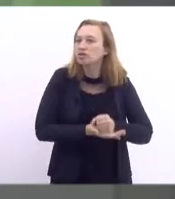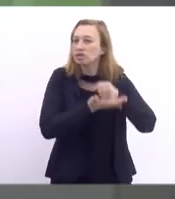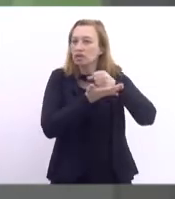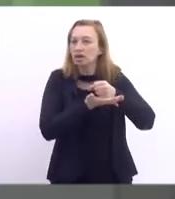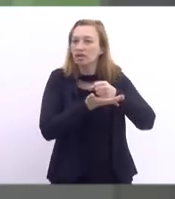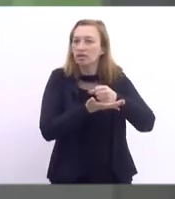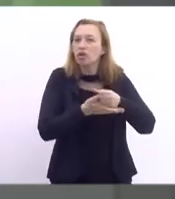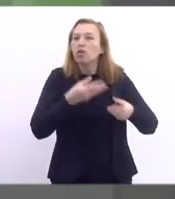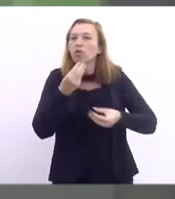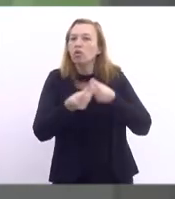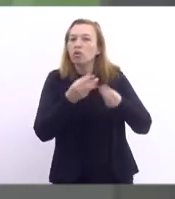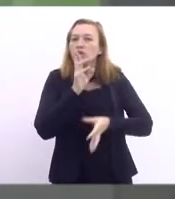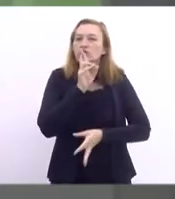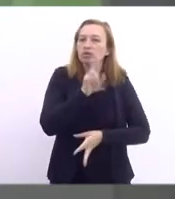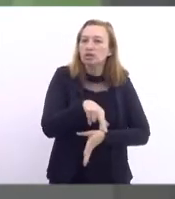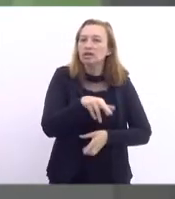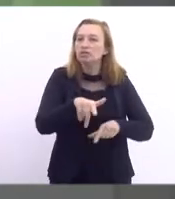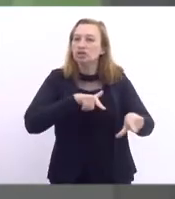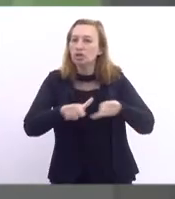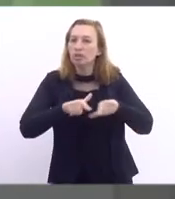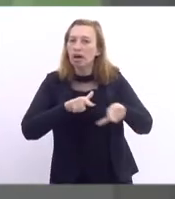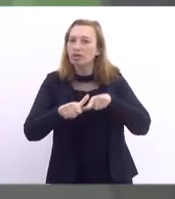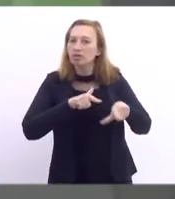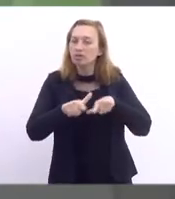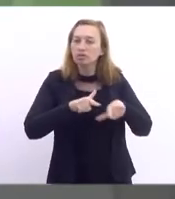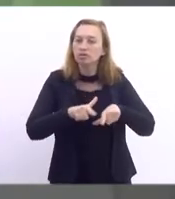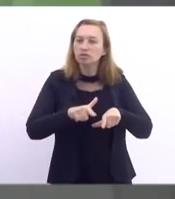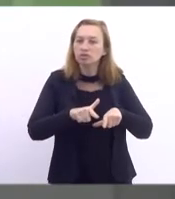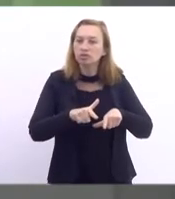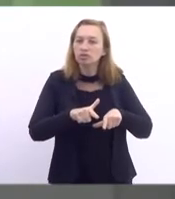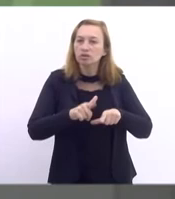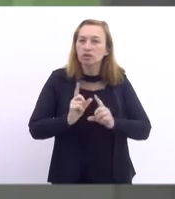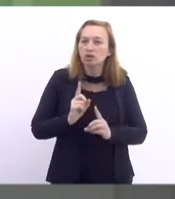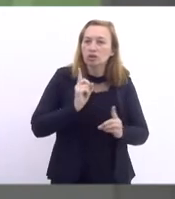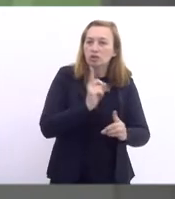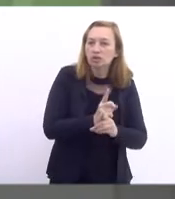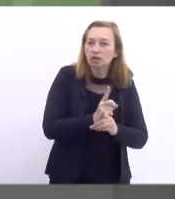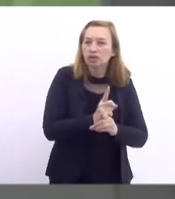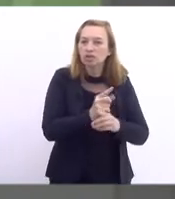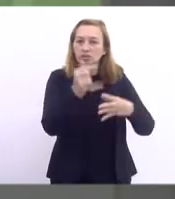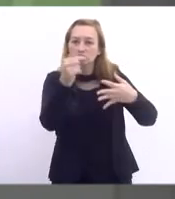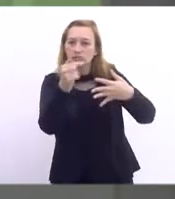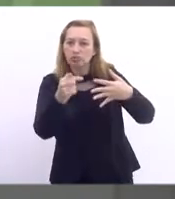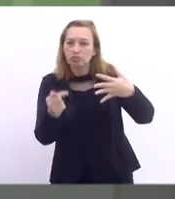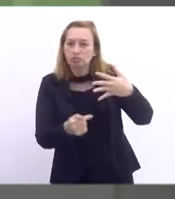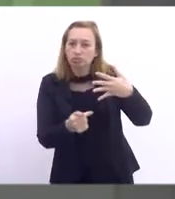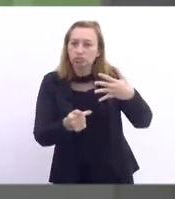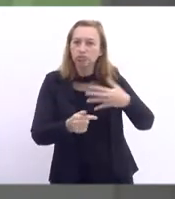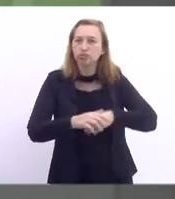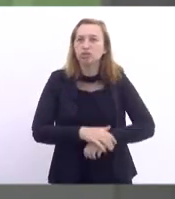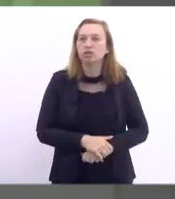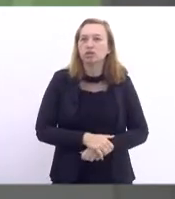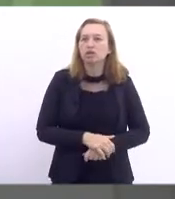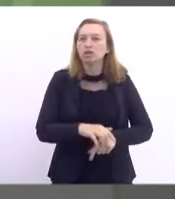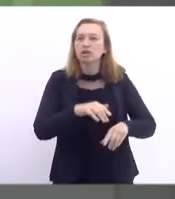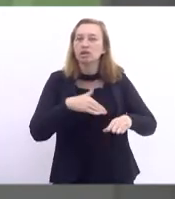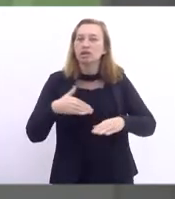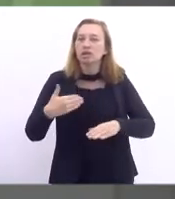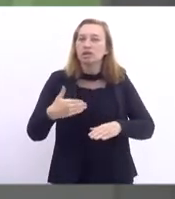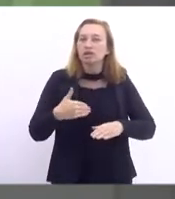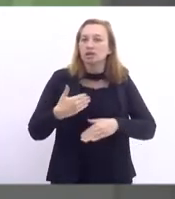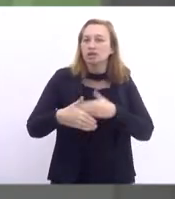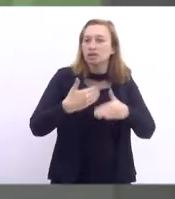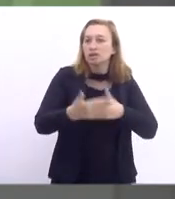não como resultado dos trabalhos foram encontrados os seguintes achados a trajetória do